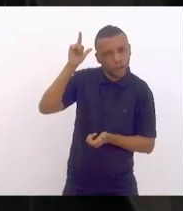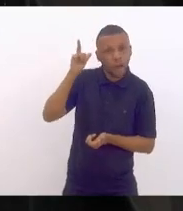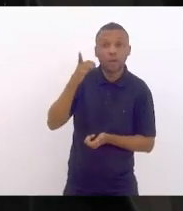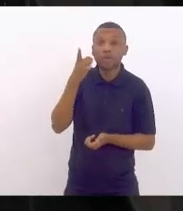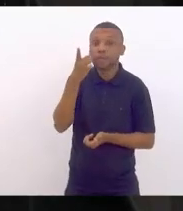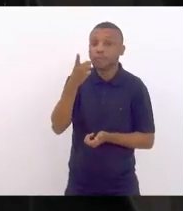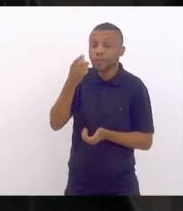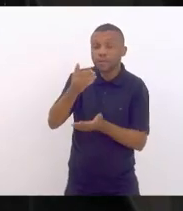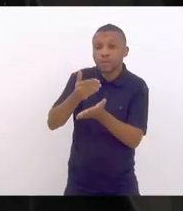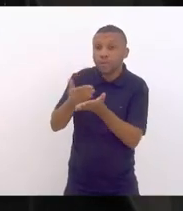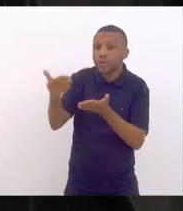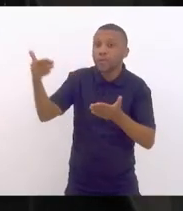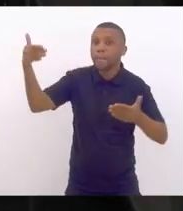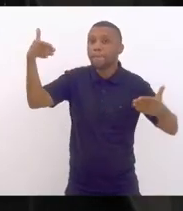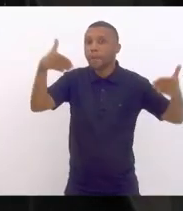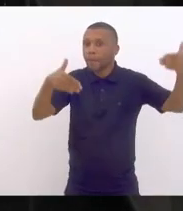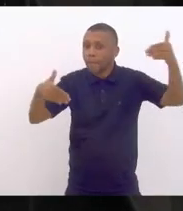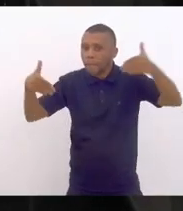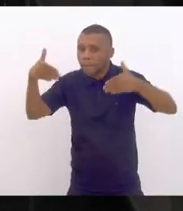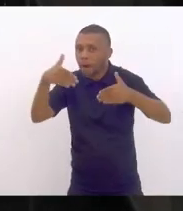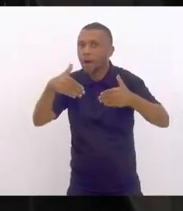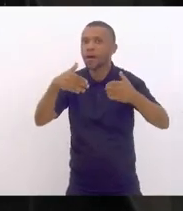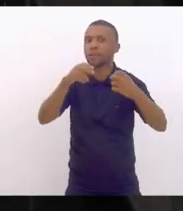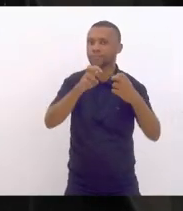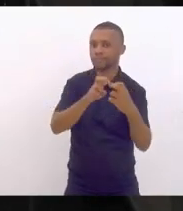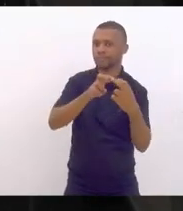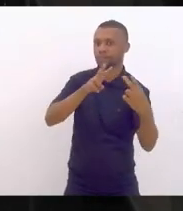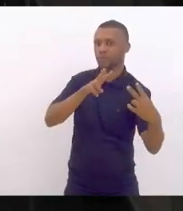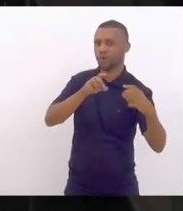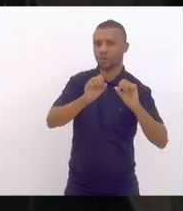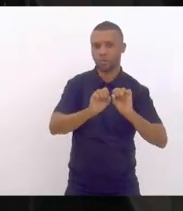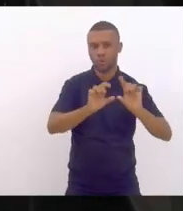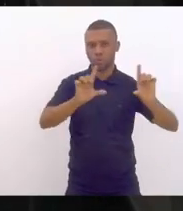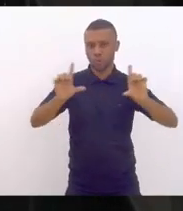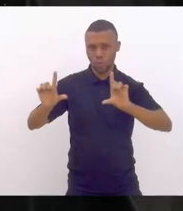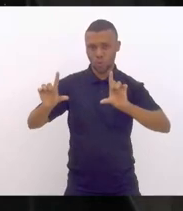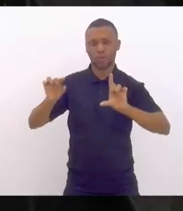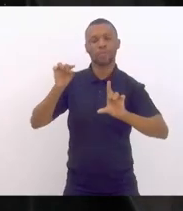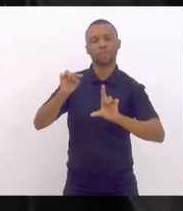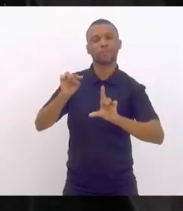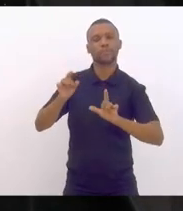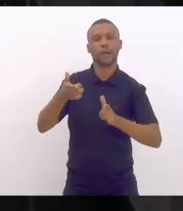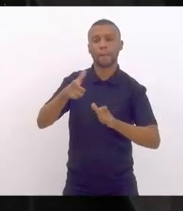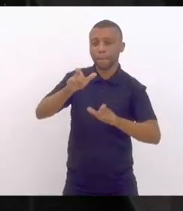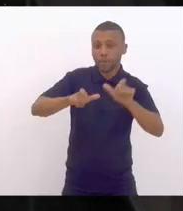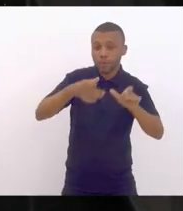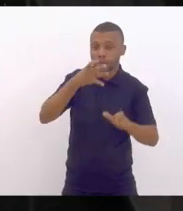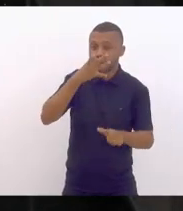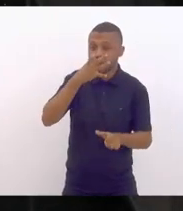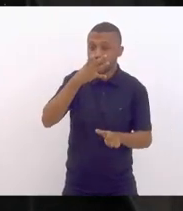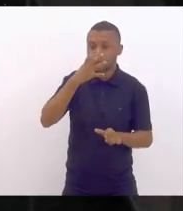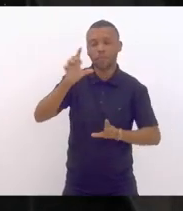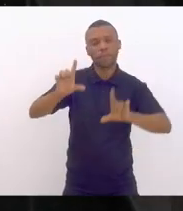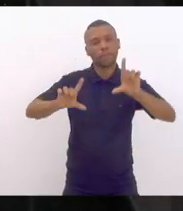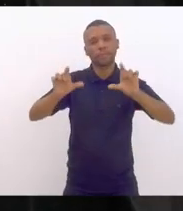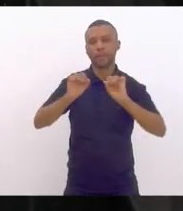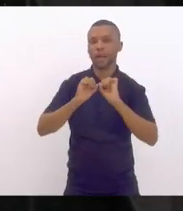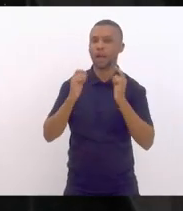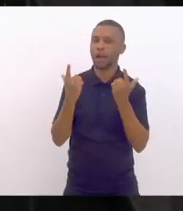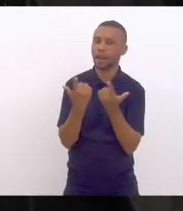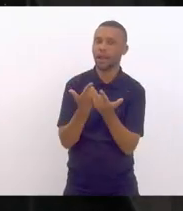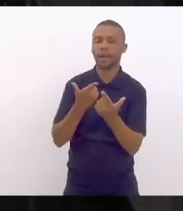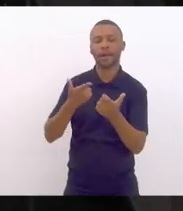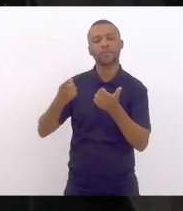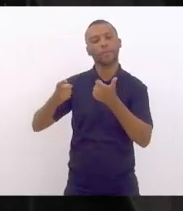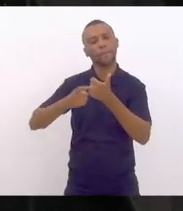começam a entrar no plenário virtual cidadã de cidadãos que nos assistem pela TV alerj nos seguem pelas redes